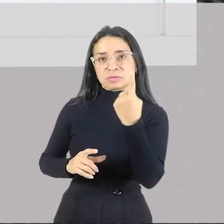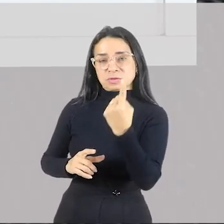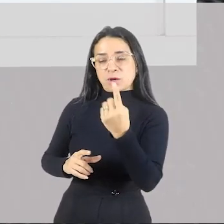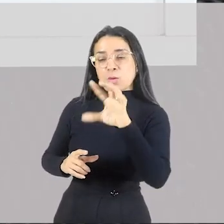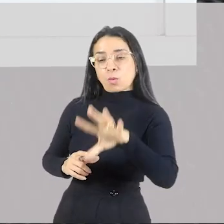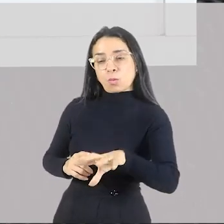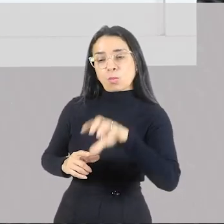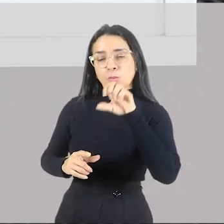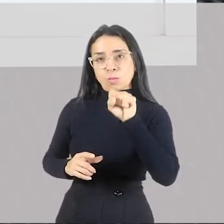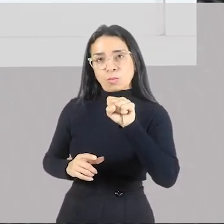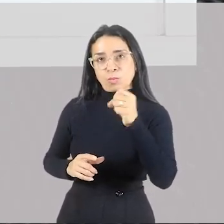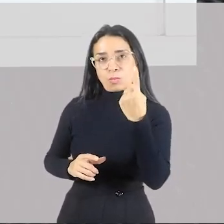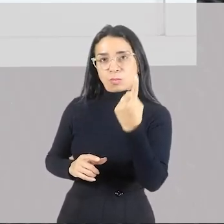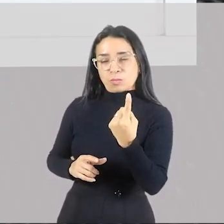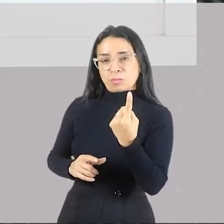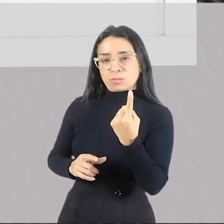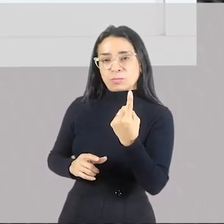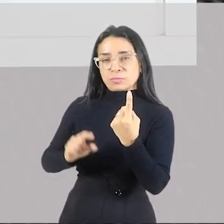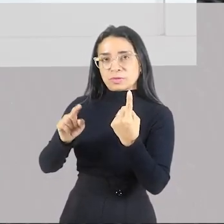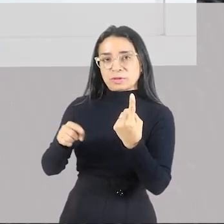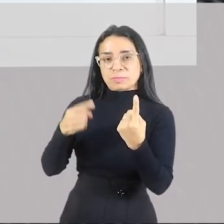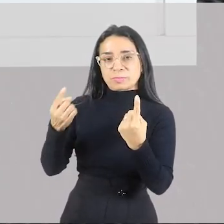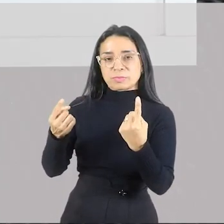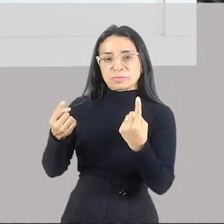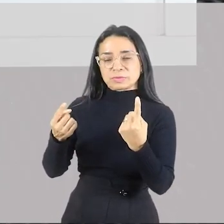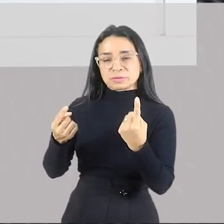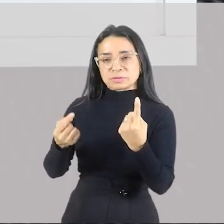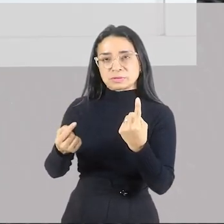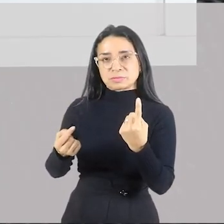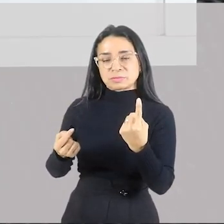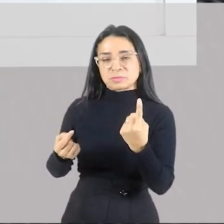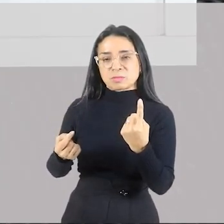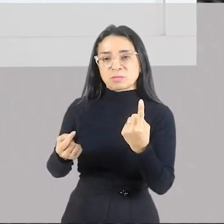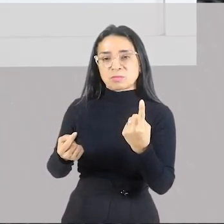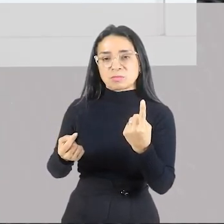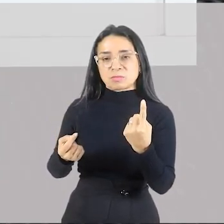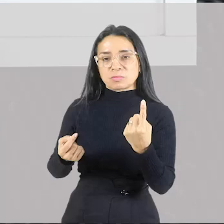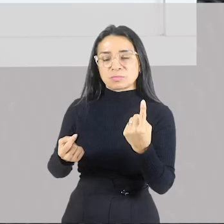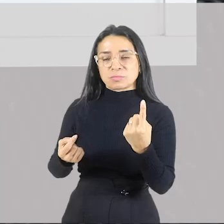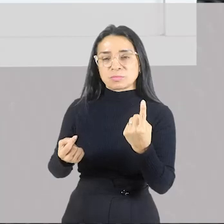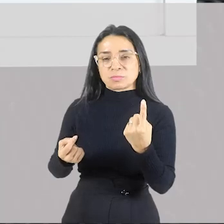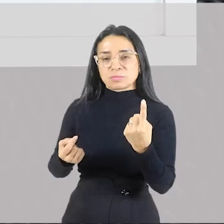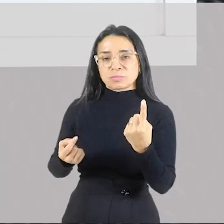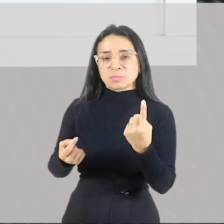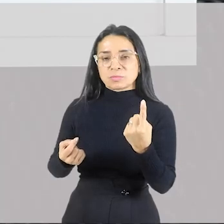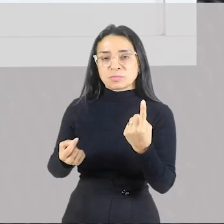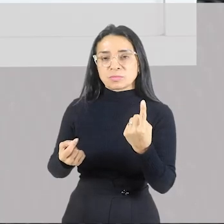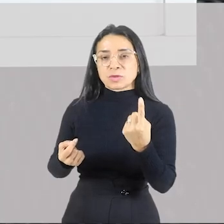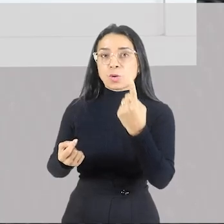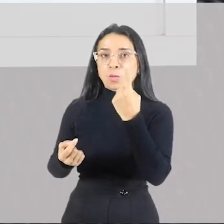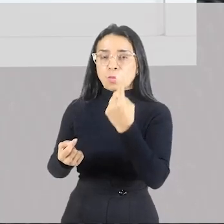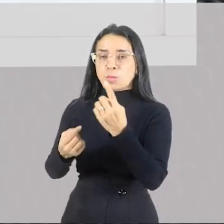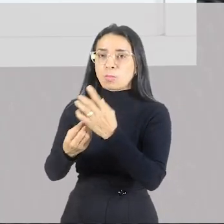um. Depois desses duas plantas aquáticas diferentes, ele vai tirar um. E